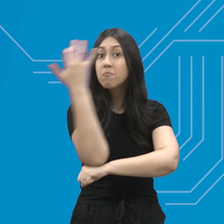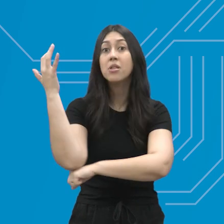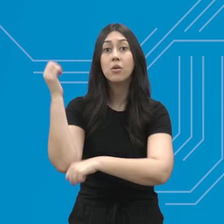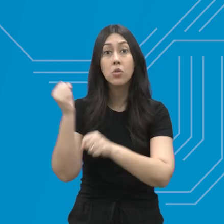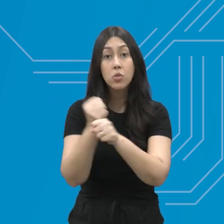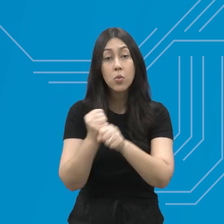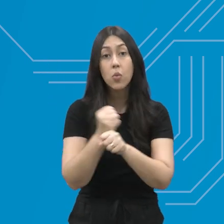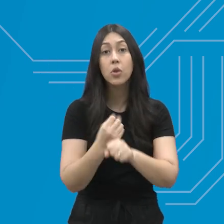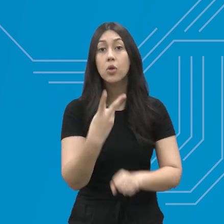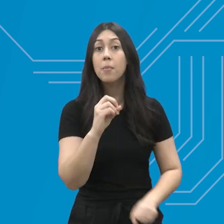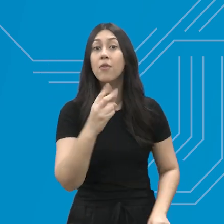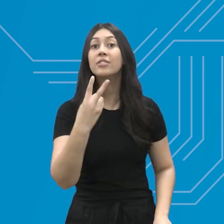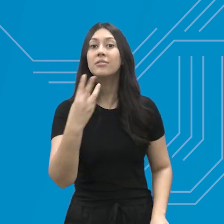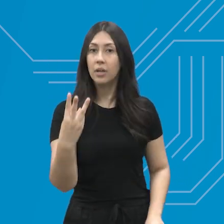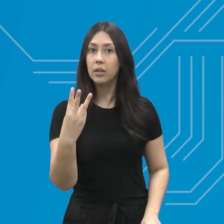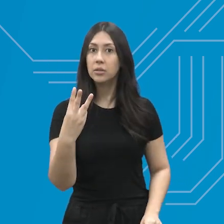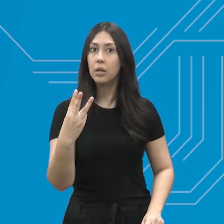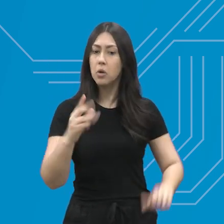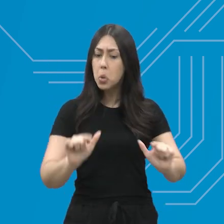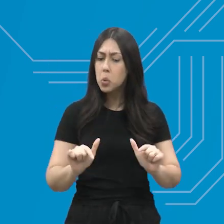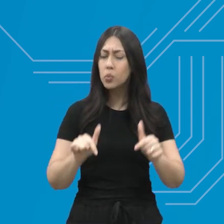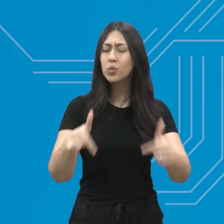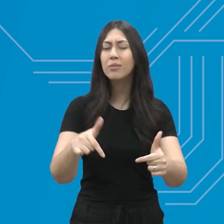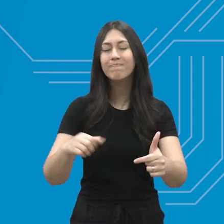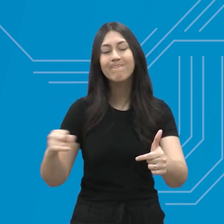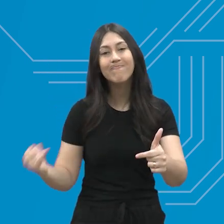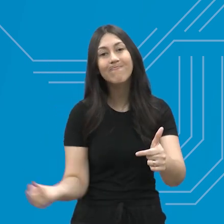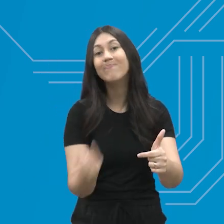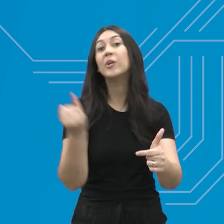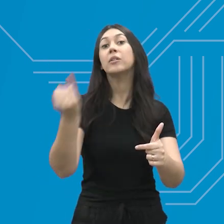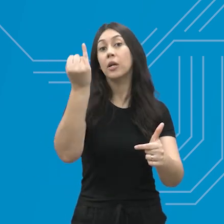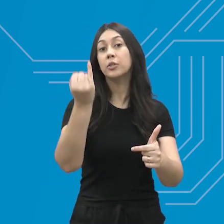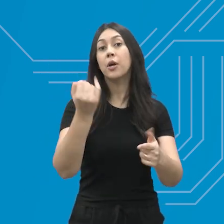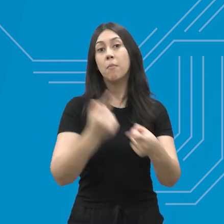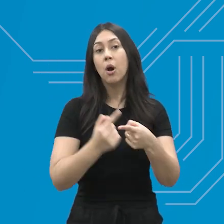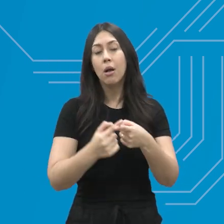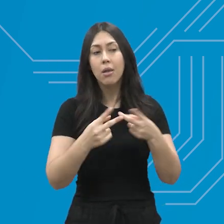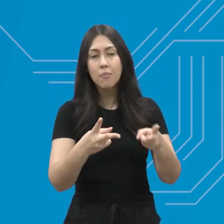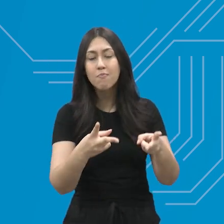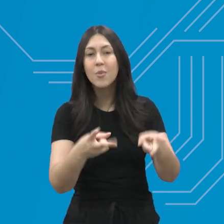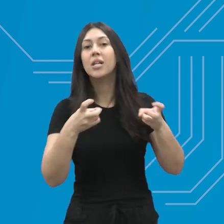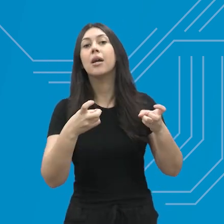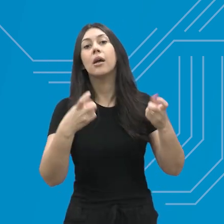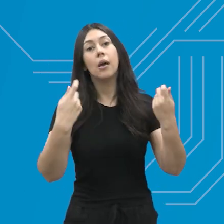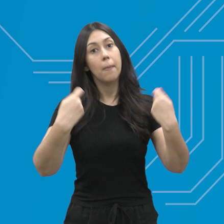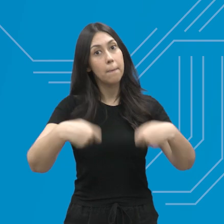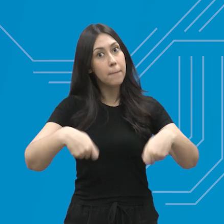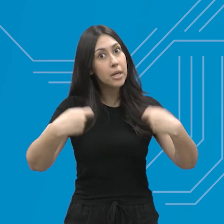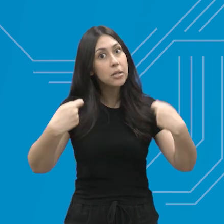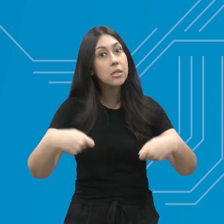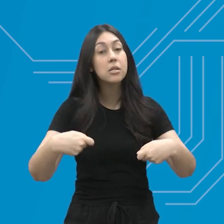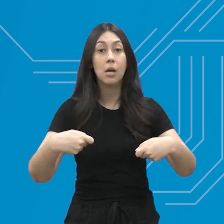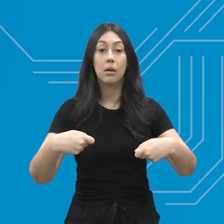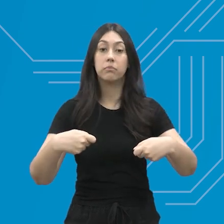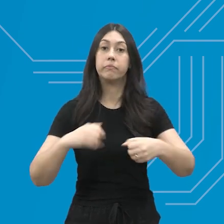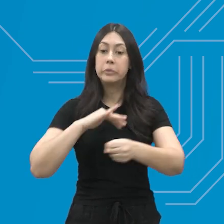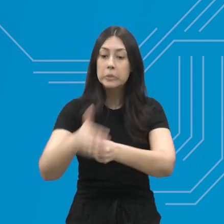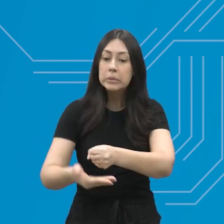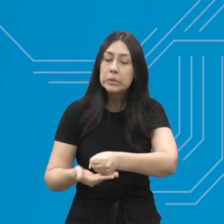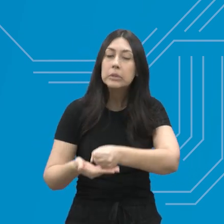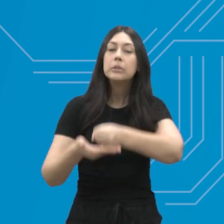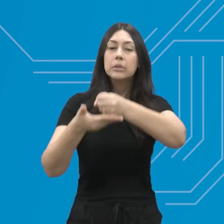ambiental em 2023. São atitudes indispensáveis diante da necessidade de garantir